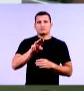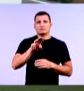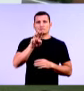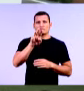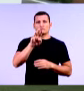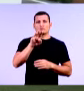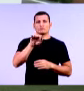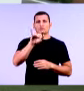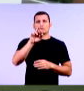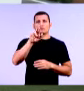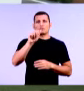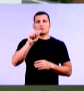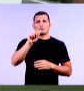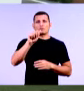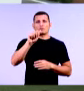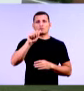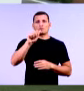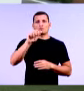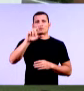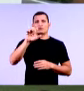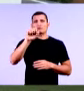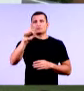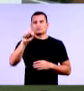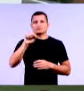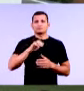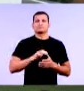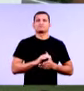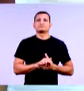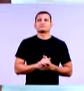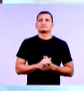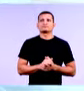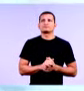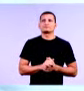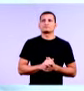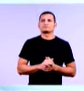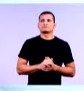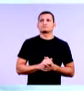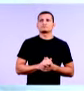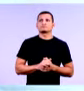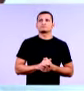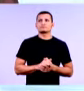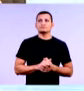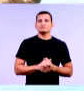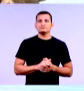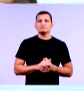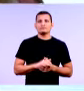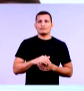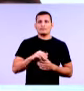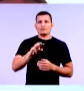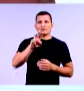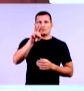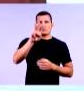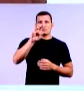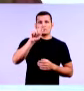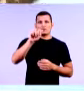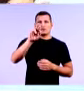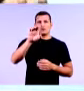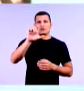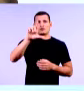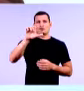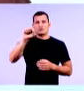trabalhando com rede sem fio? Perfeitamente, excelente pergunta. Então, veja bem, o wireless e o Wi-Fi